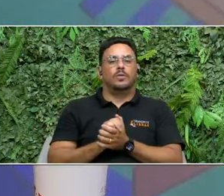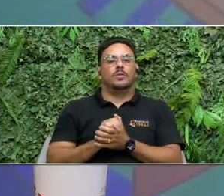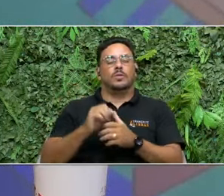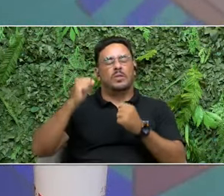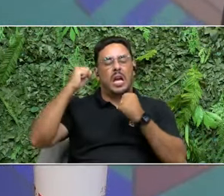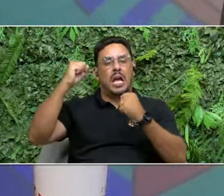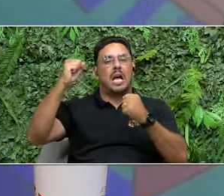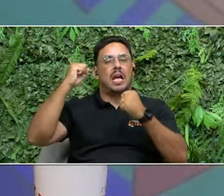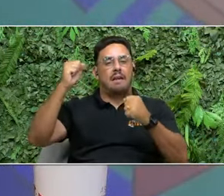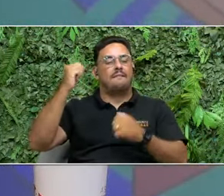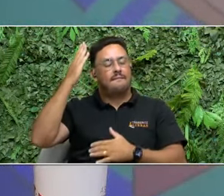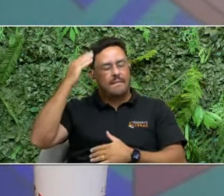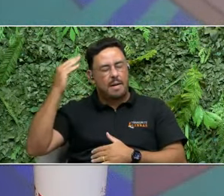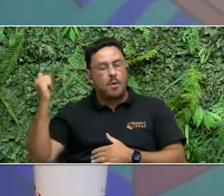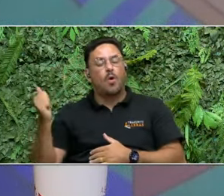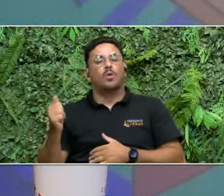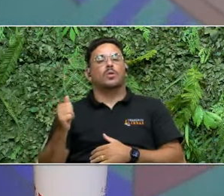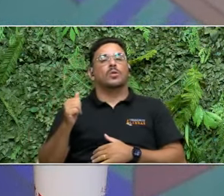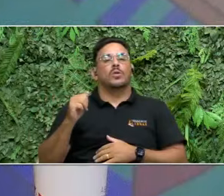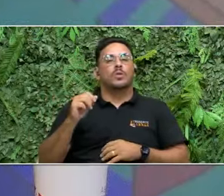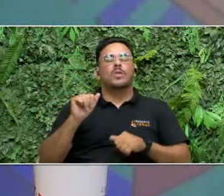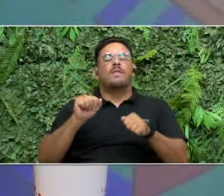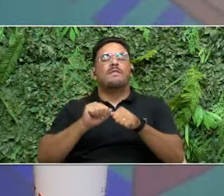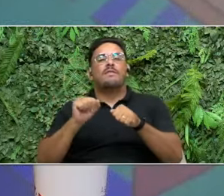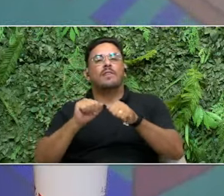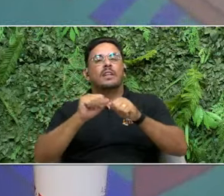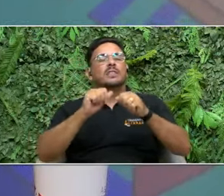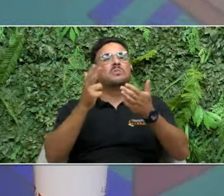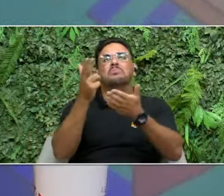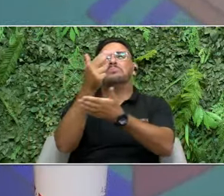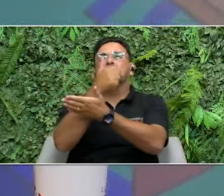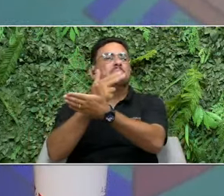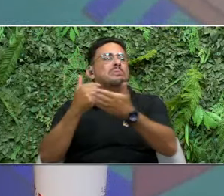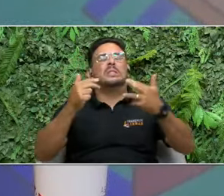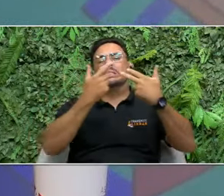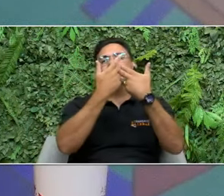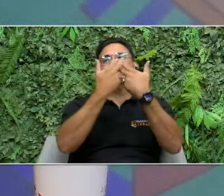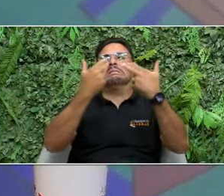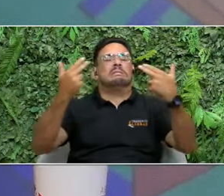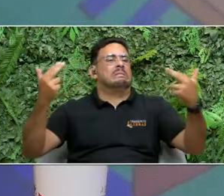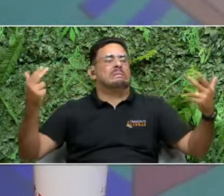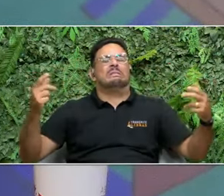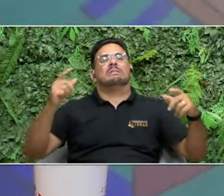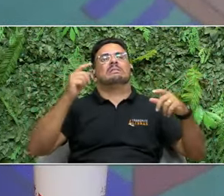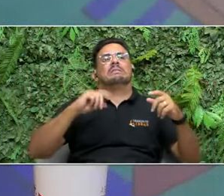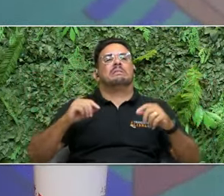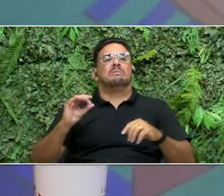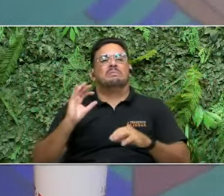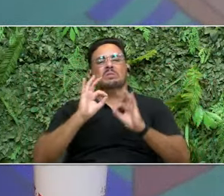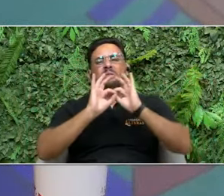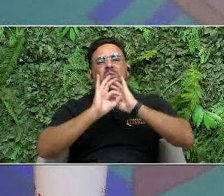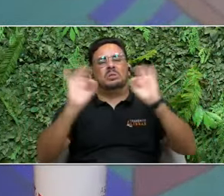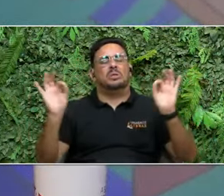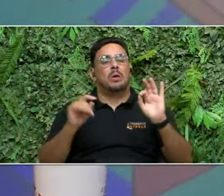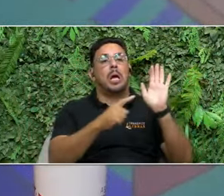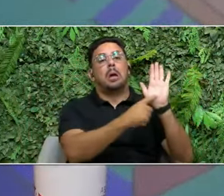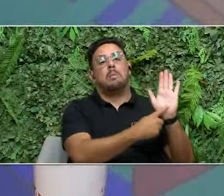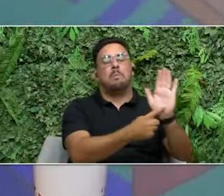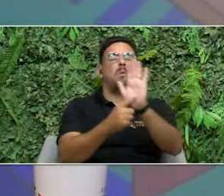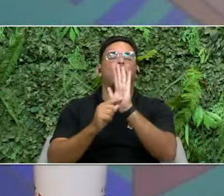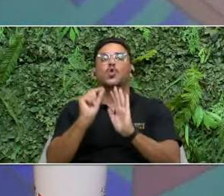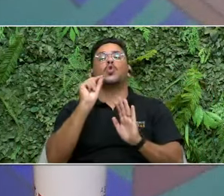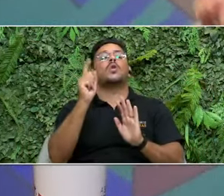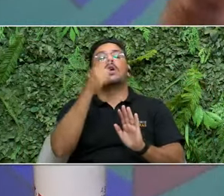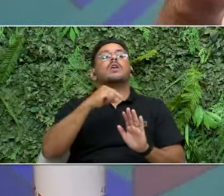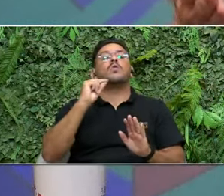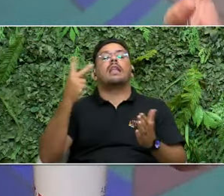das galáxias ele que cria imagens fantásticas ele que ele mostra para você até